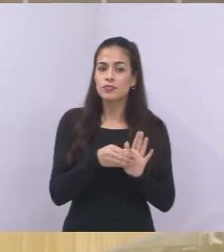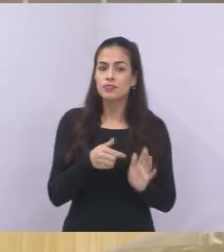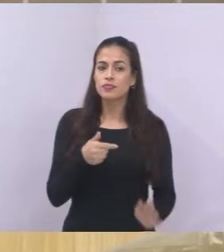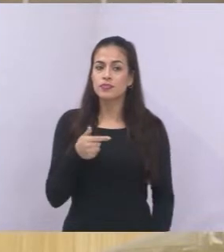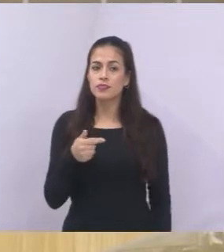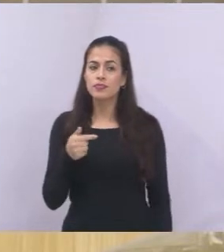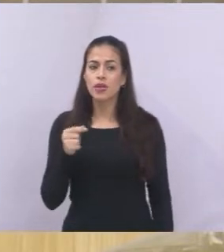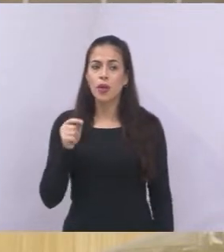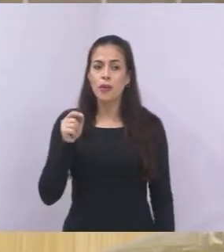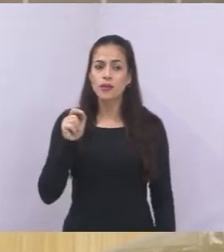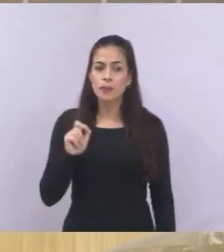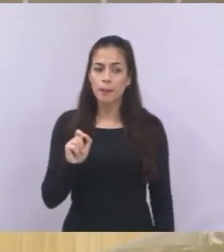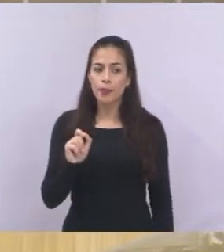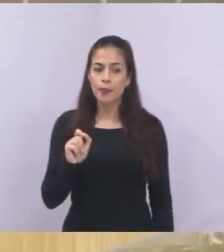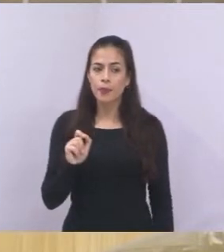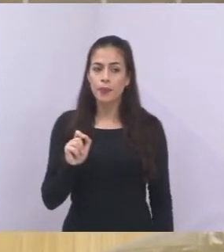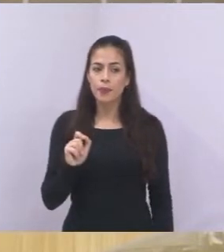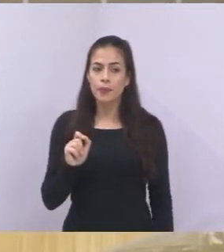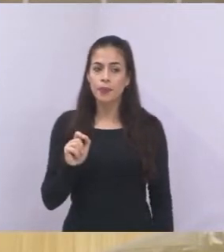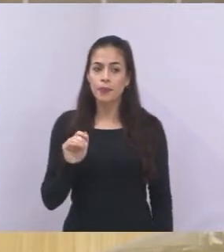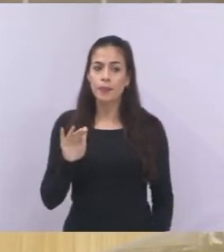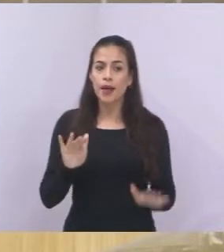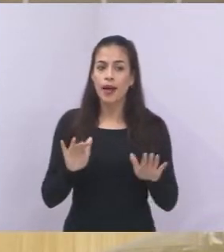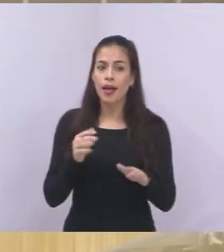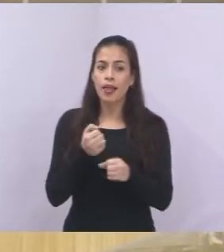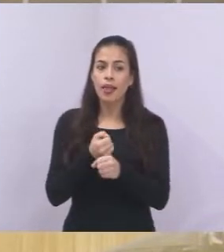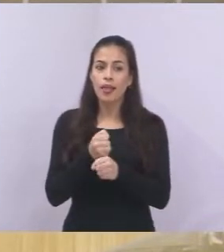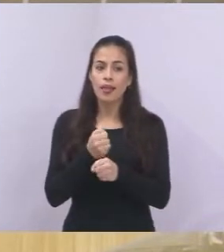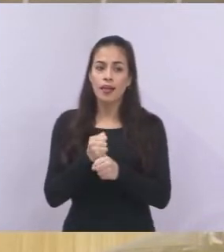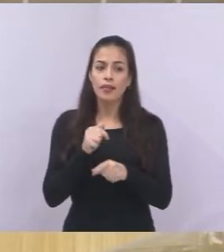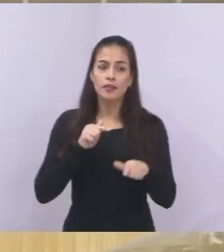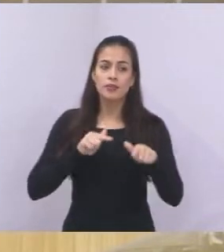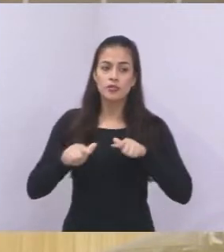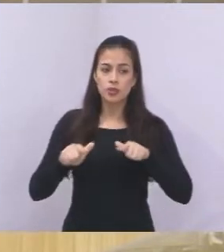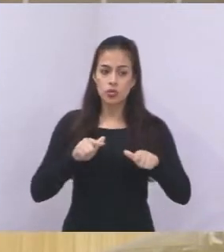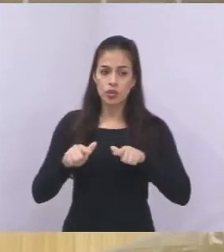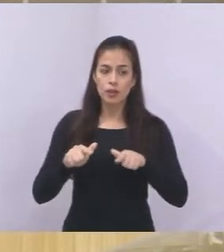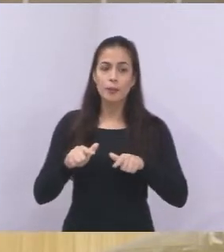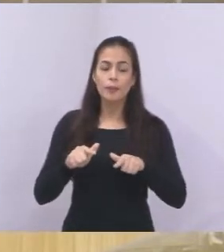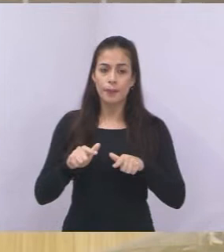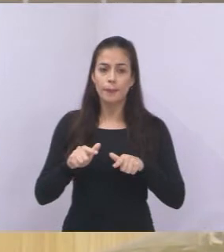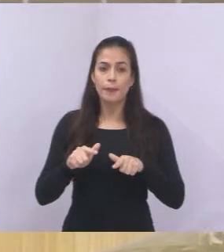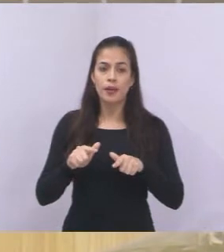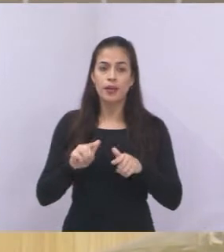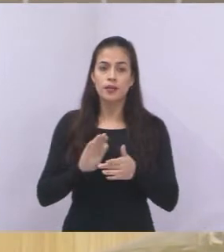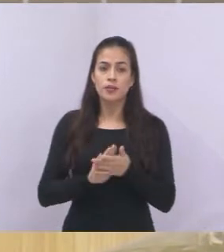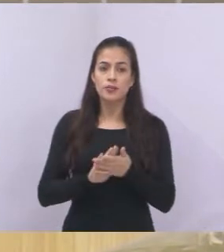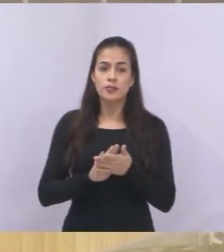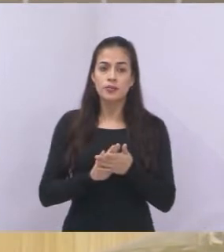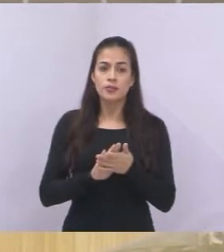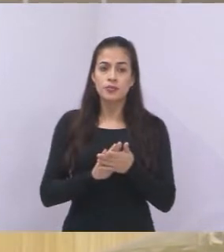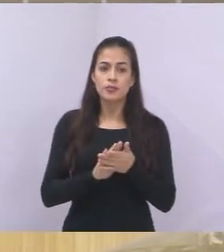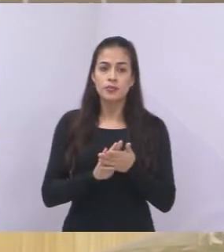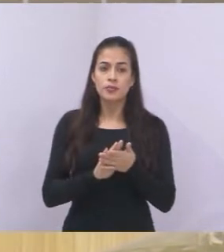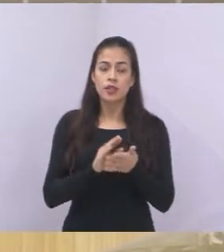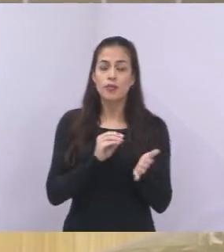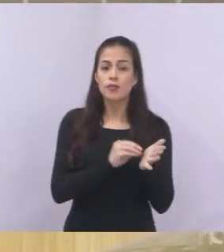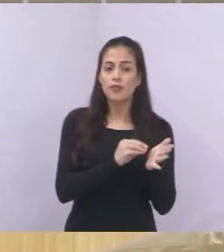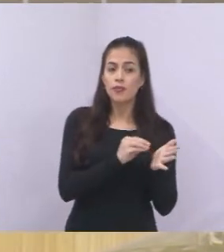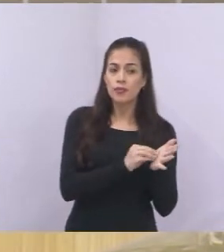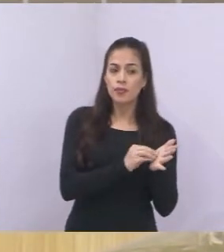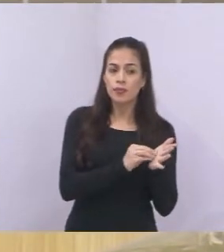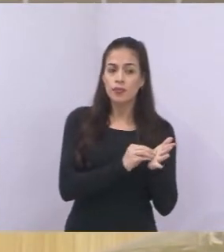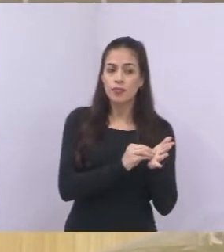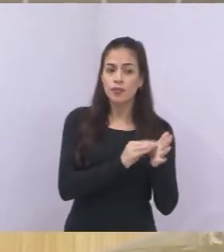pontos percentuais para cada ano de trabalho que exceder o tempo de 20 anos de